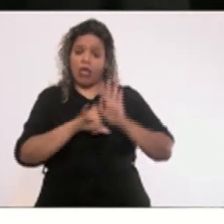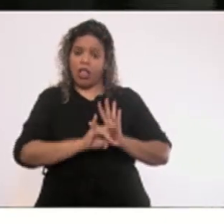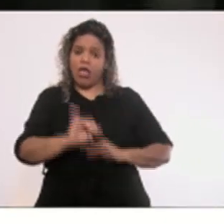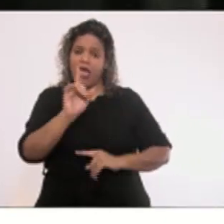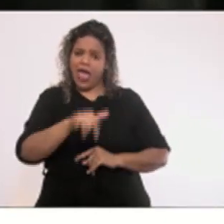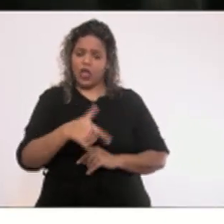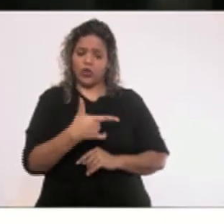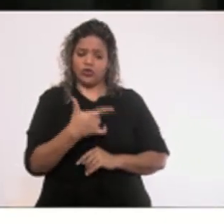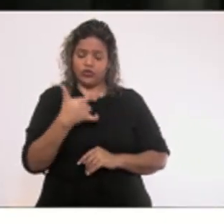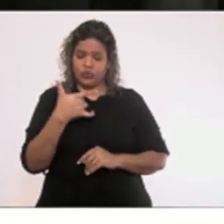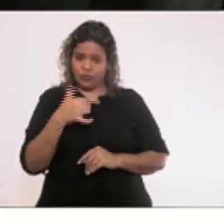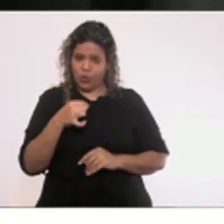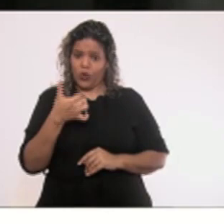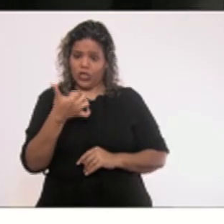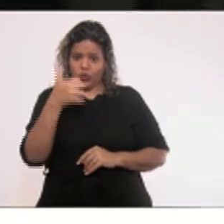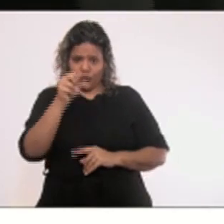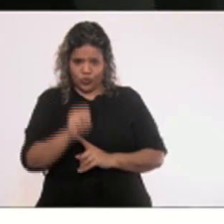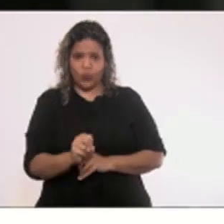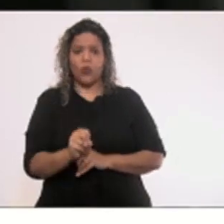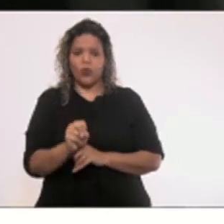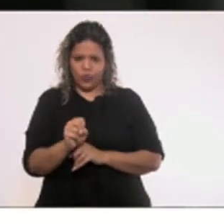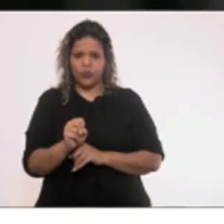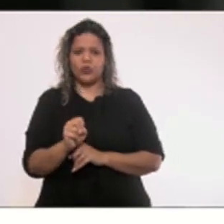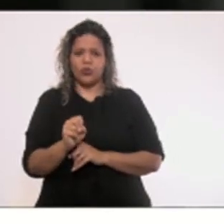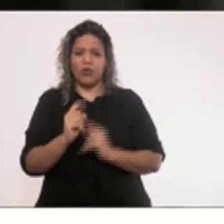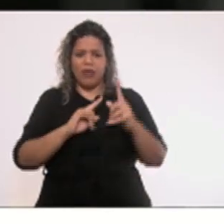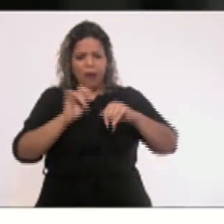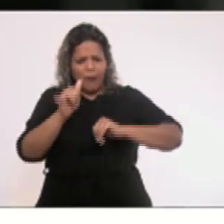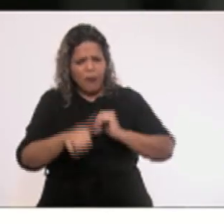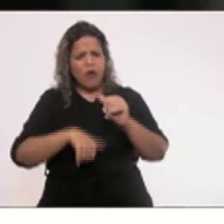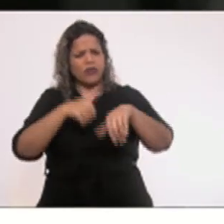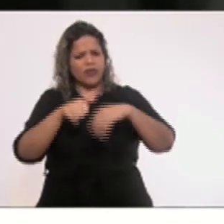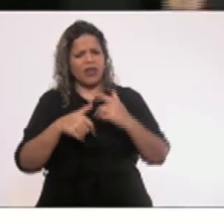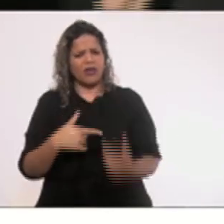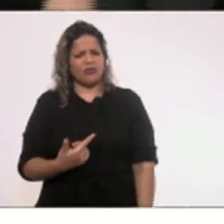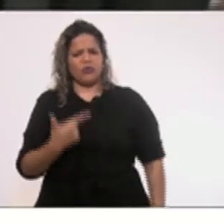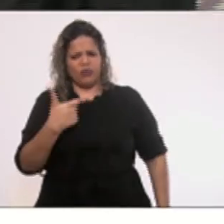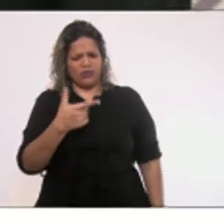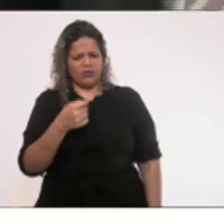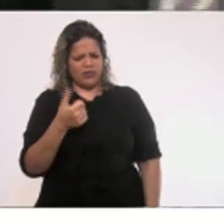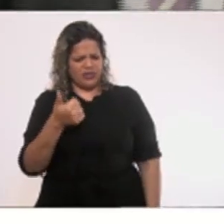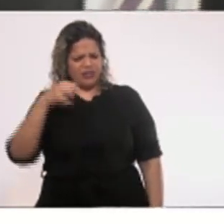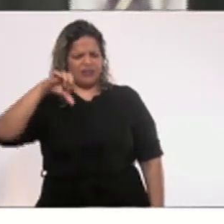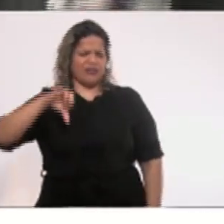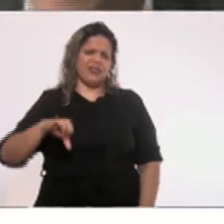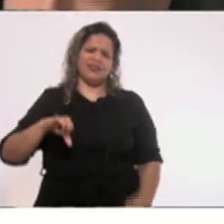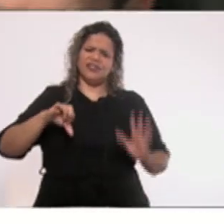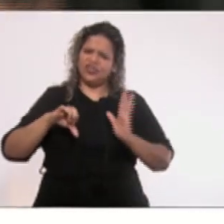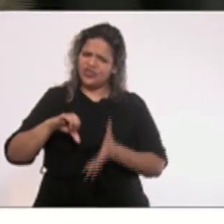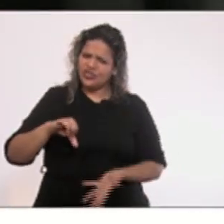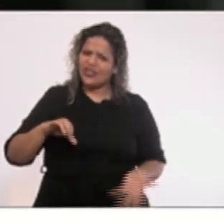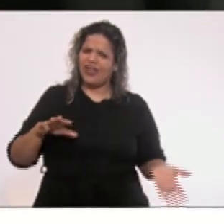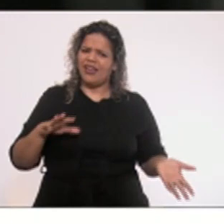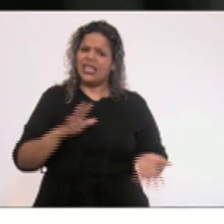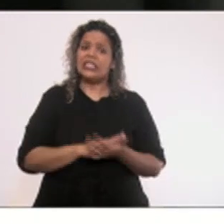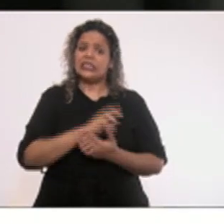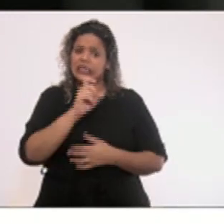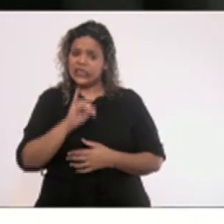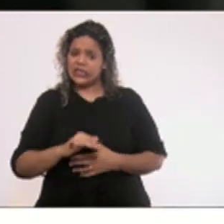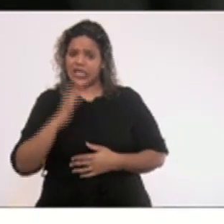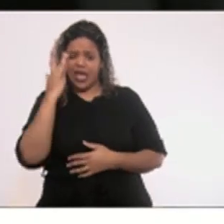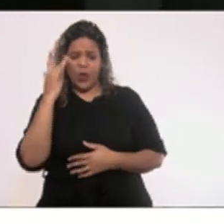de 2018, está sendo modificada em 2019. Se eu achar que a lei está